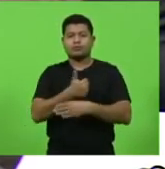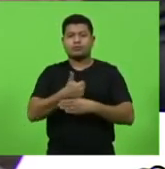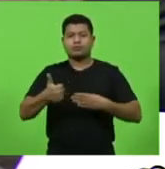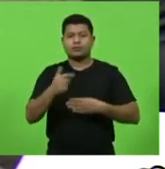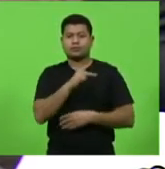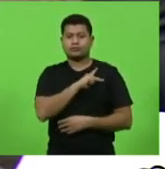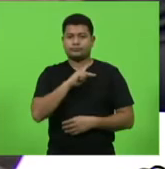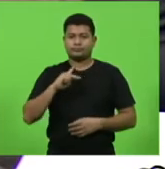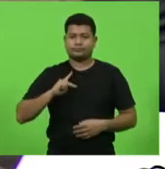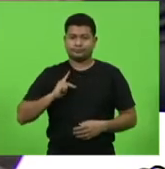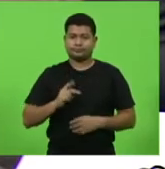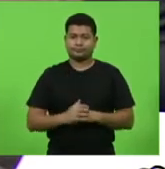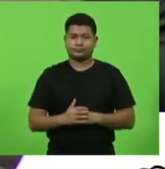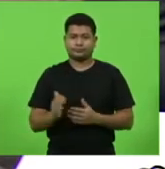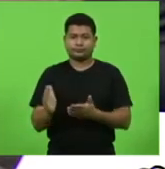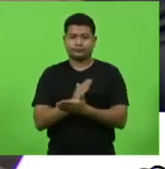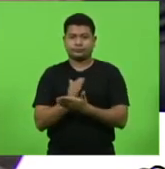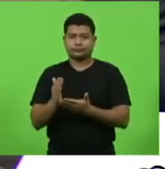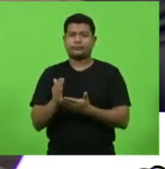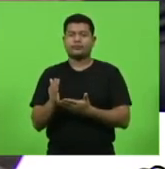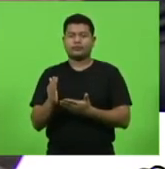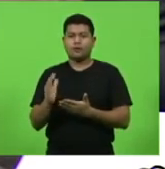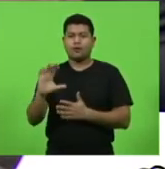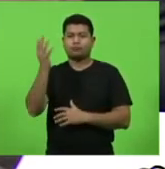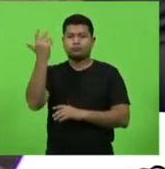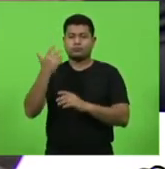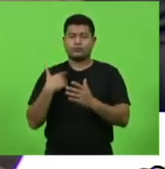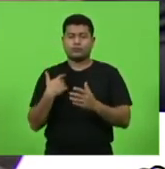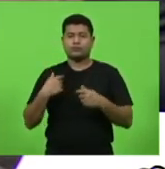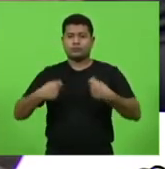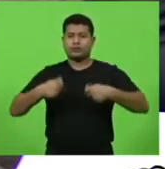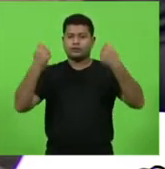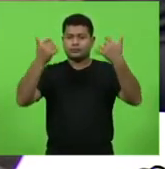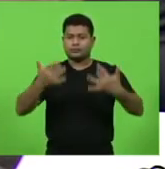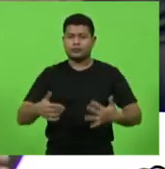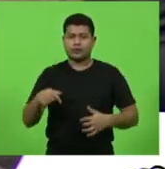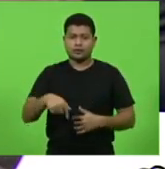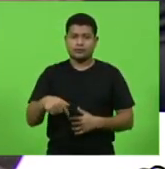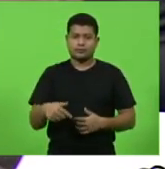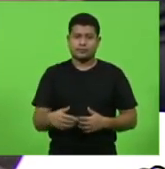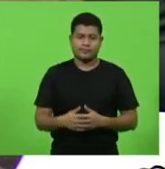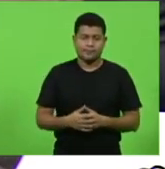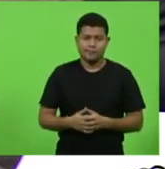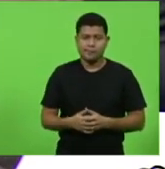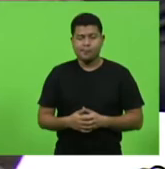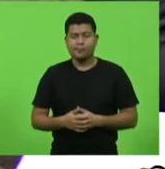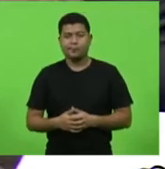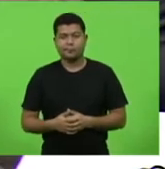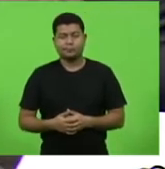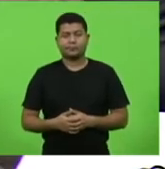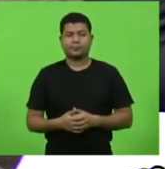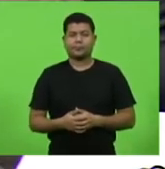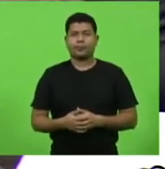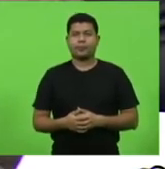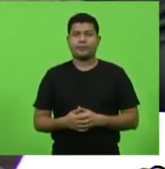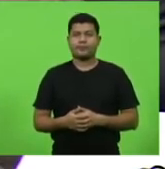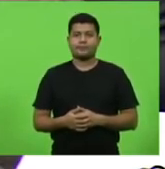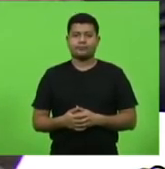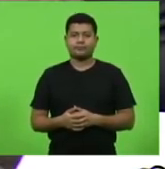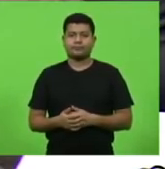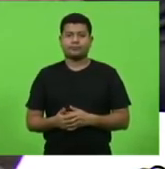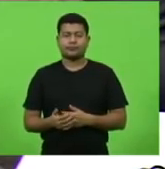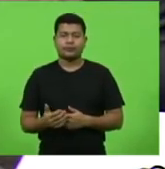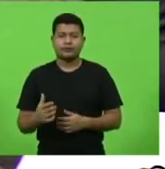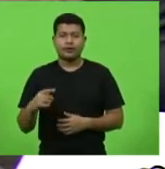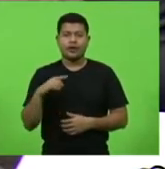Alguns casos emblemáticos valem ser mencionados aqui. quanto esteve, quando ela esteve